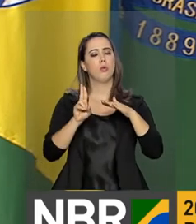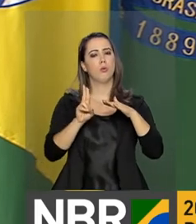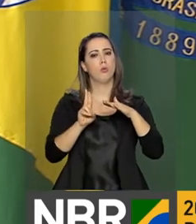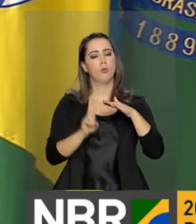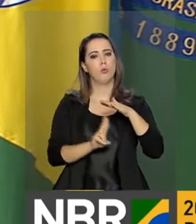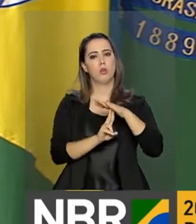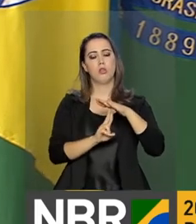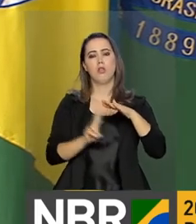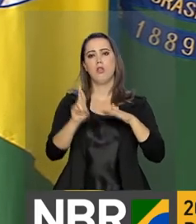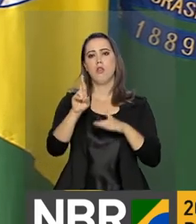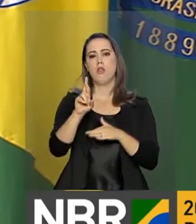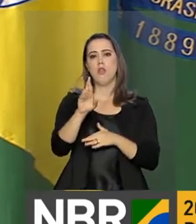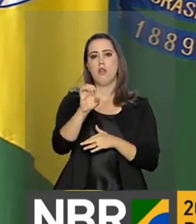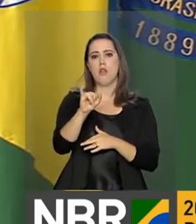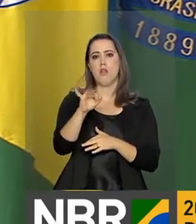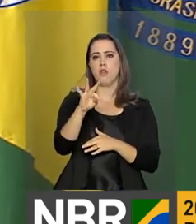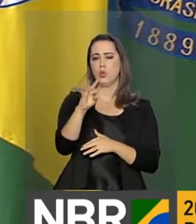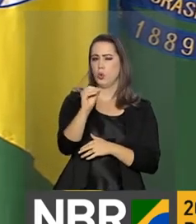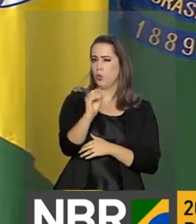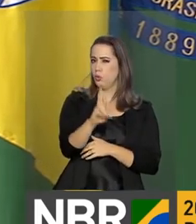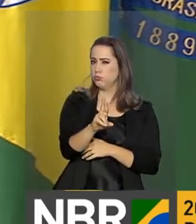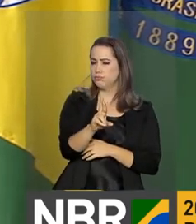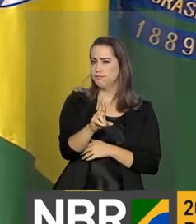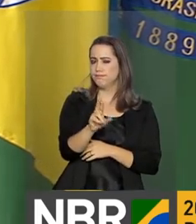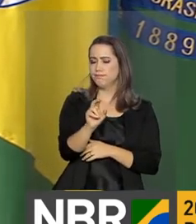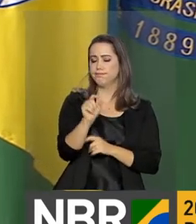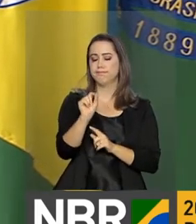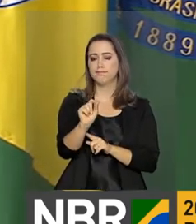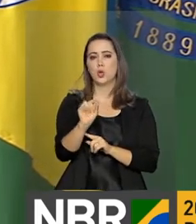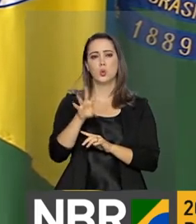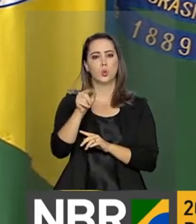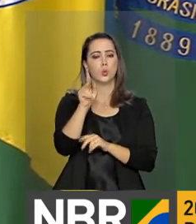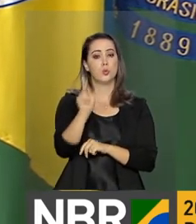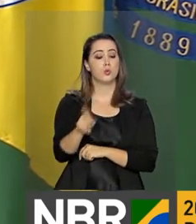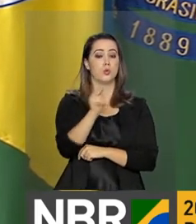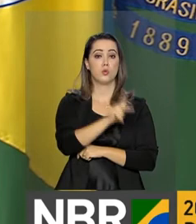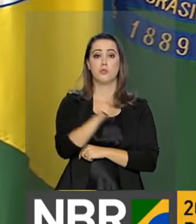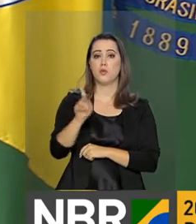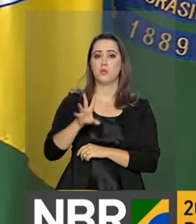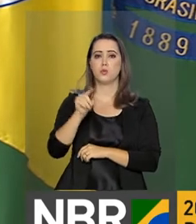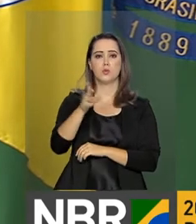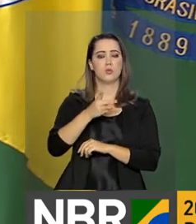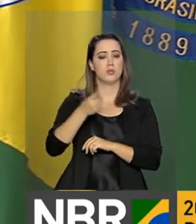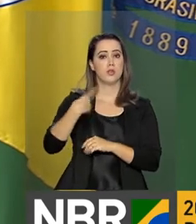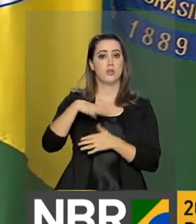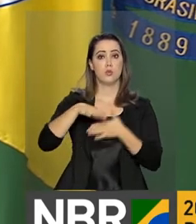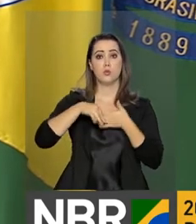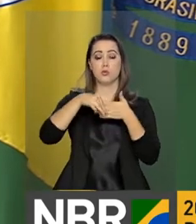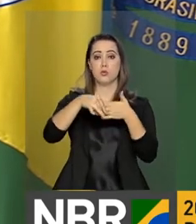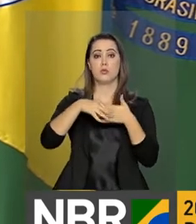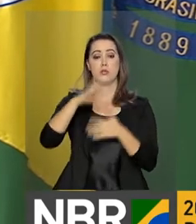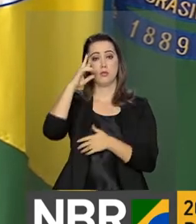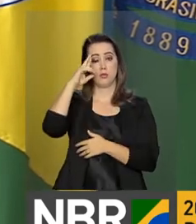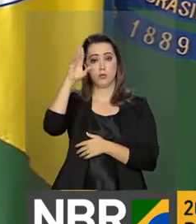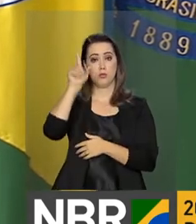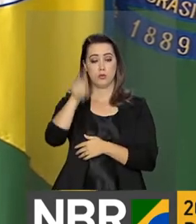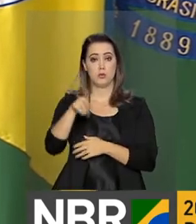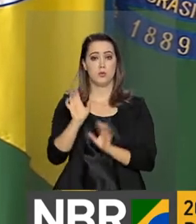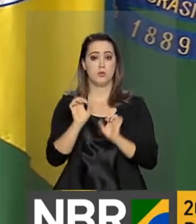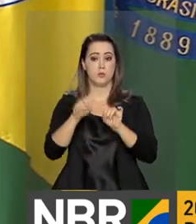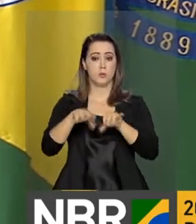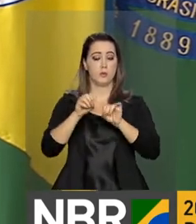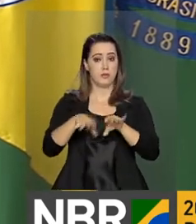José Vicente da Zumbi dos Palmares. Cumprimento a todos os professores, diretores, todos os profissionais da